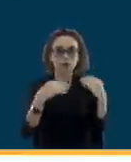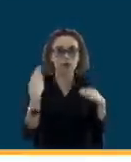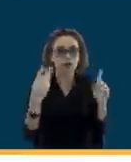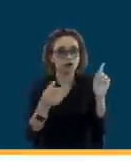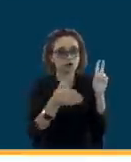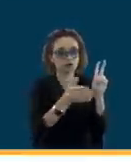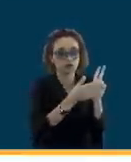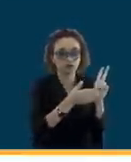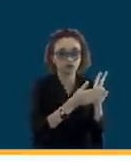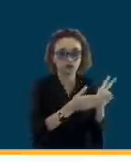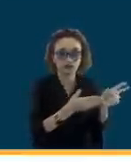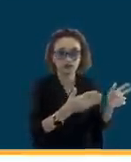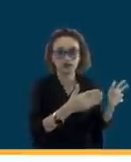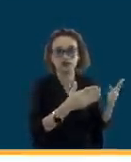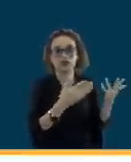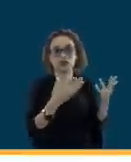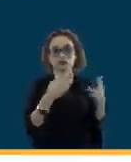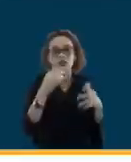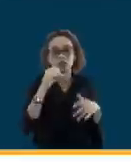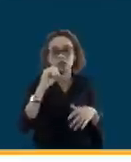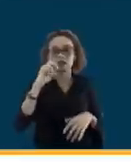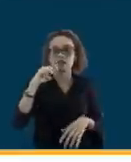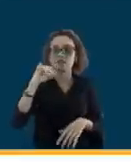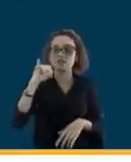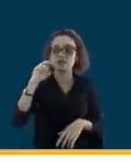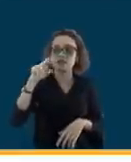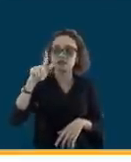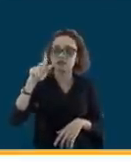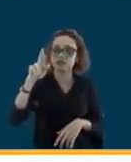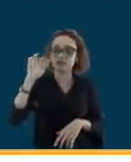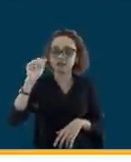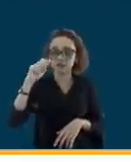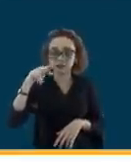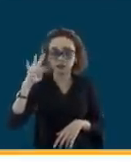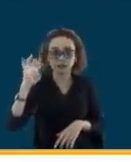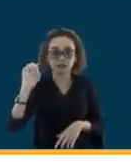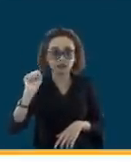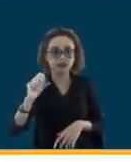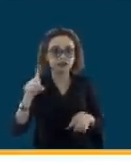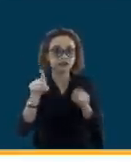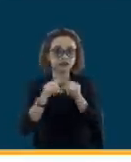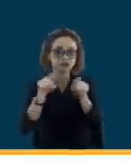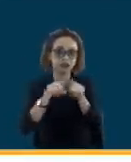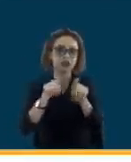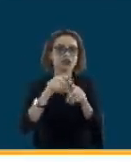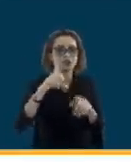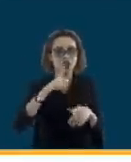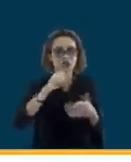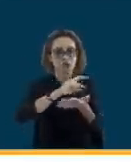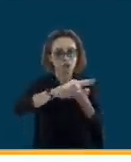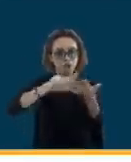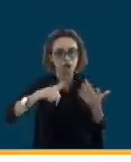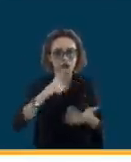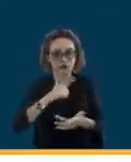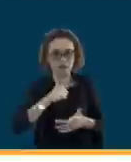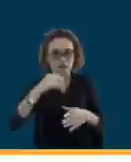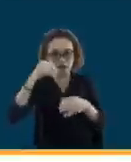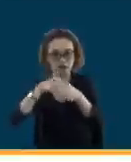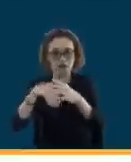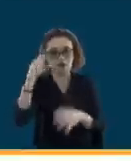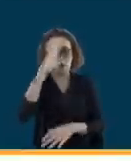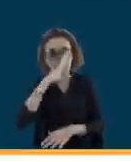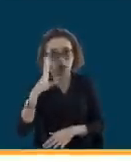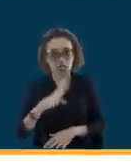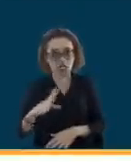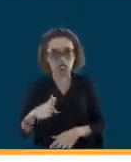aos migrantes, aos imigrantes, aos operários, aos desvalidos, aos sem nada, né? Aos